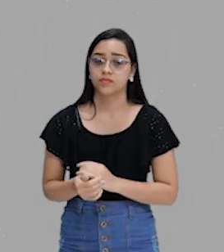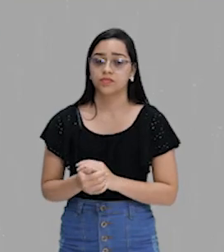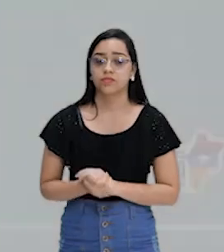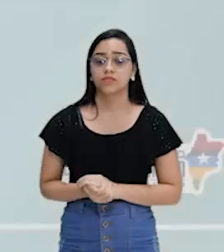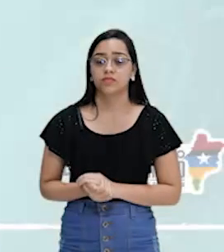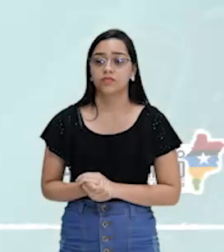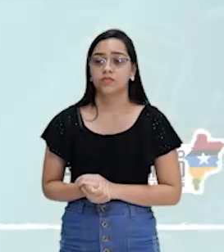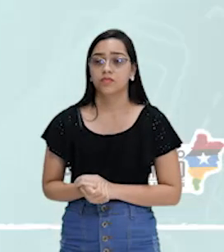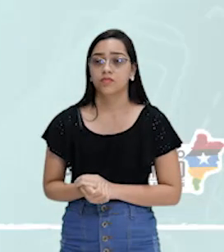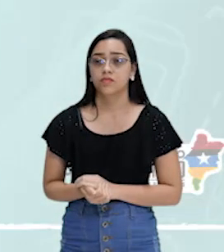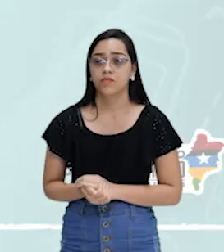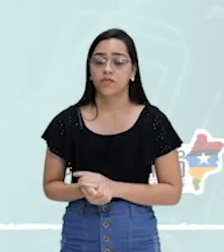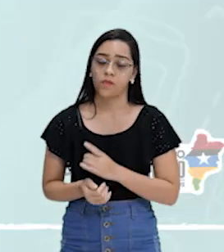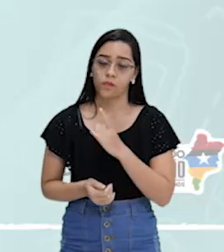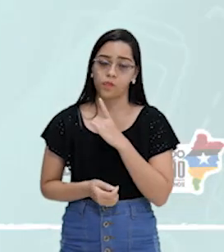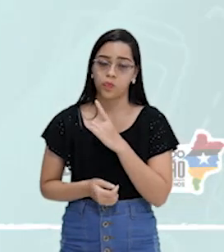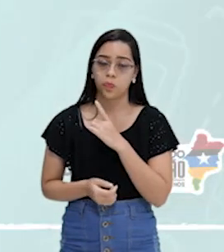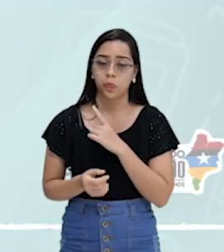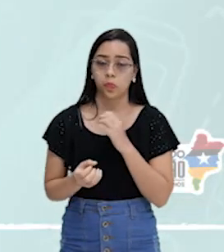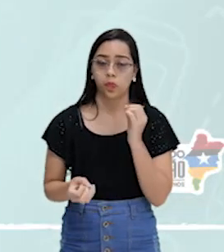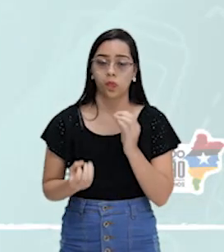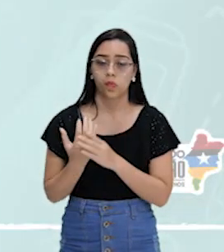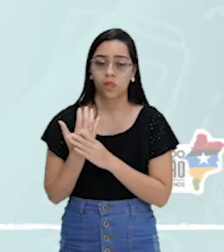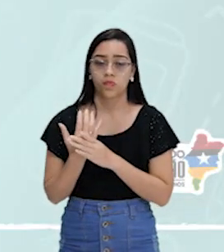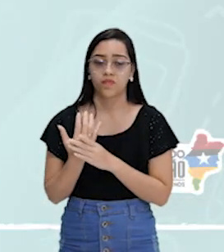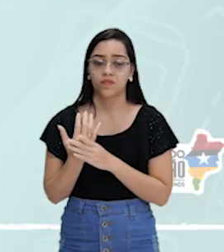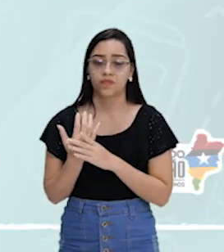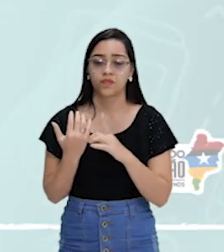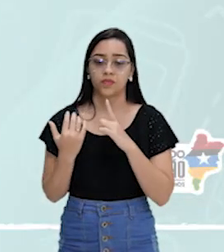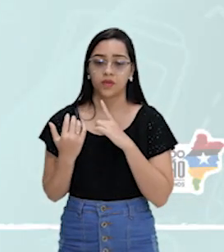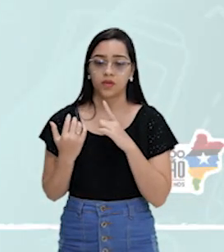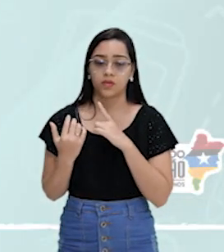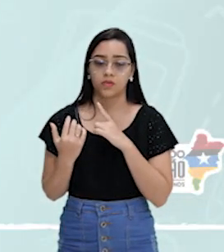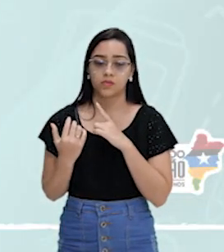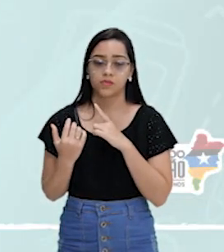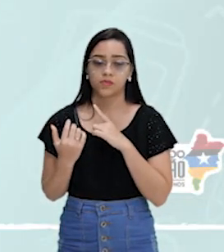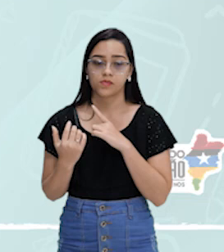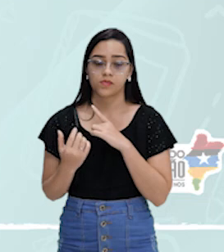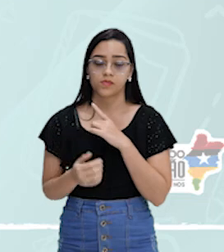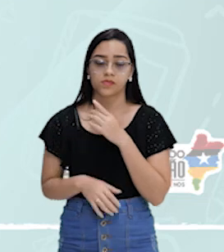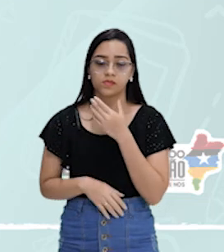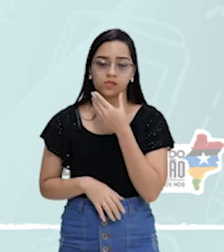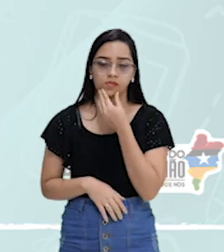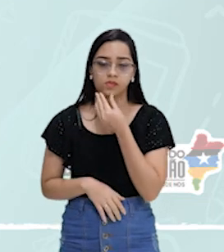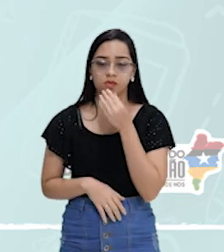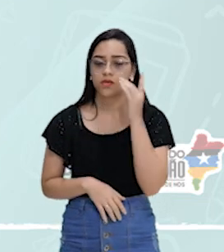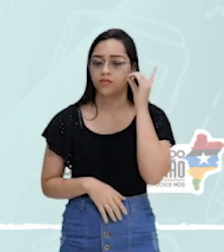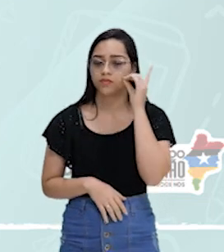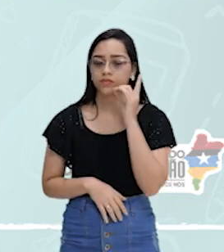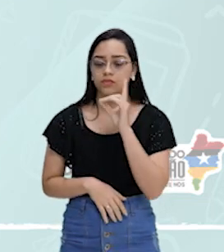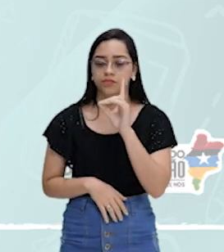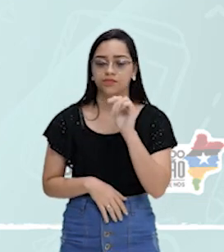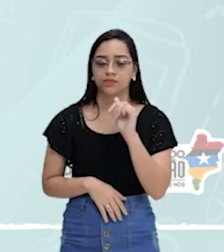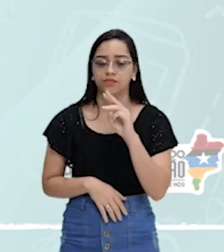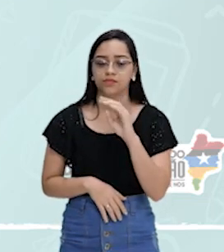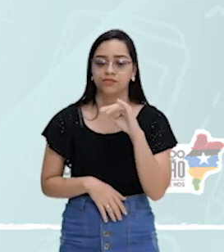E aí, eu tenho A Origem das Espécies, aí tem a figura do Charles Darwin. A Origem das Espécies, por isso que eu coloco